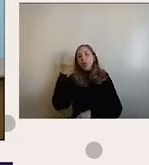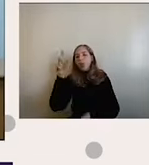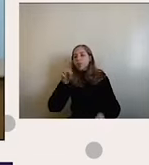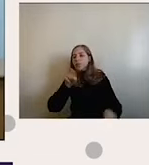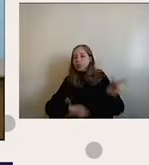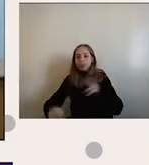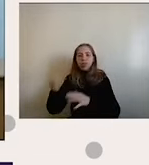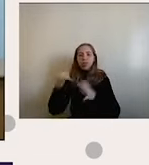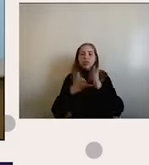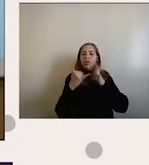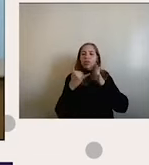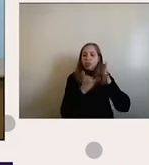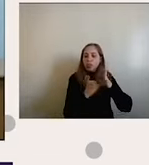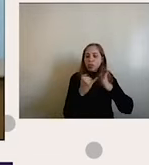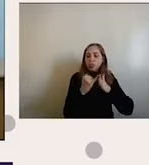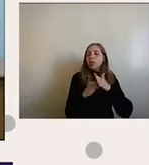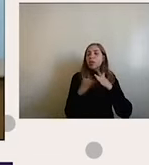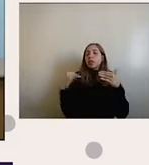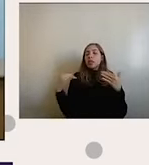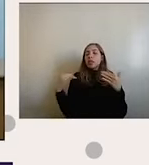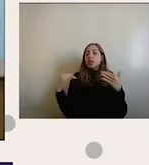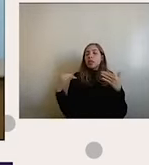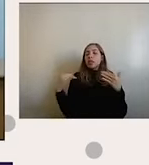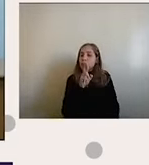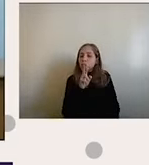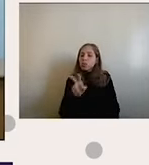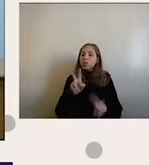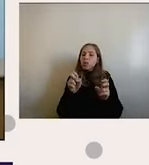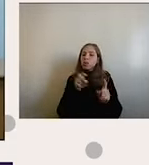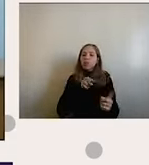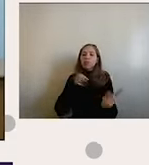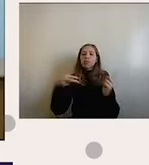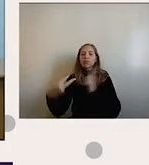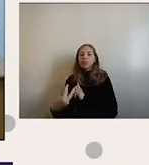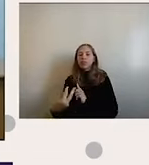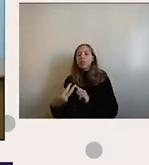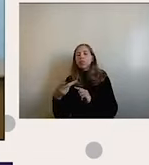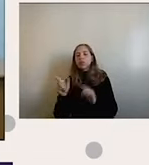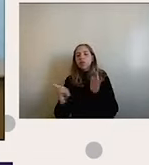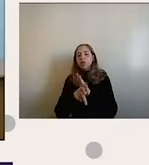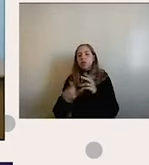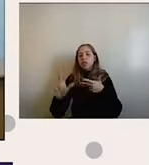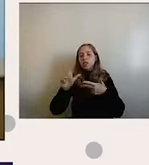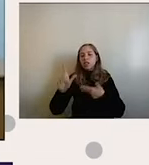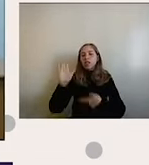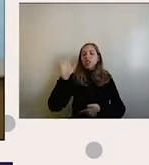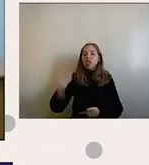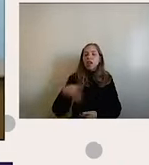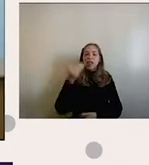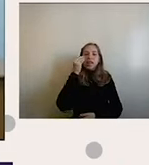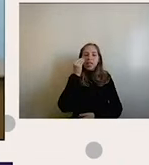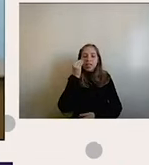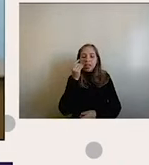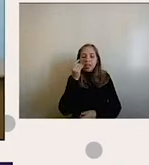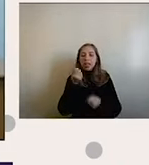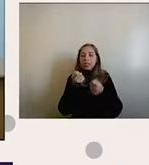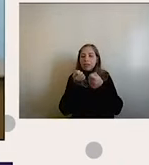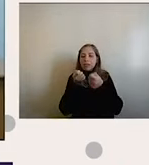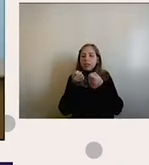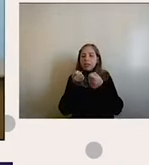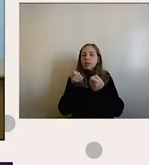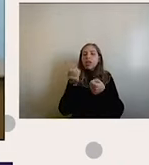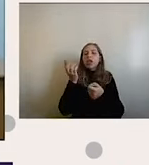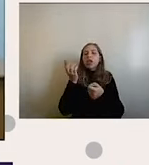né? Então, eu respondo essas questões do ponto de vista legislativo, em que já foi tentado, em algum momento, né, fazer essas